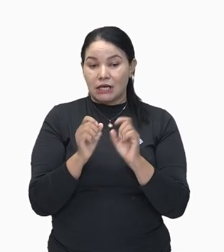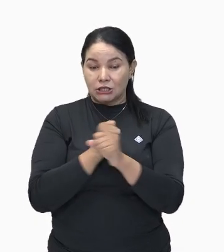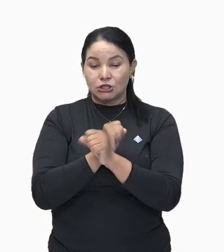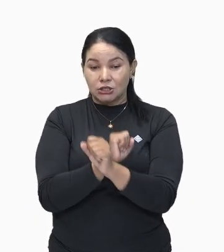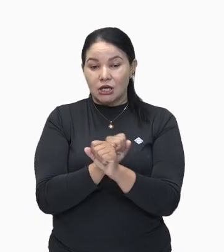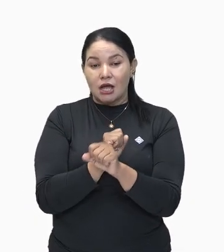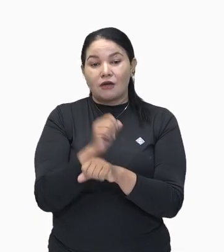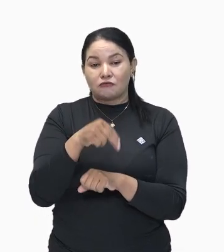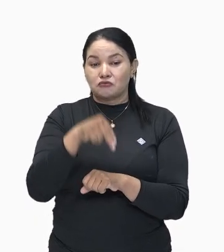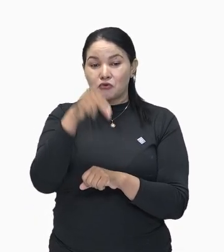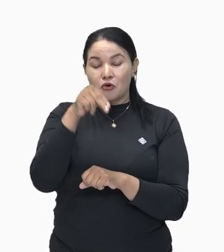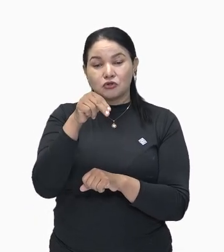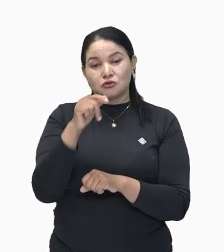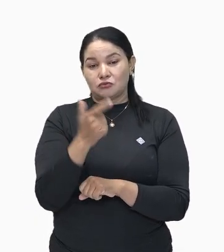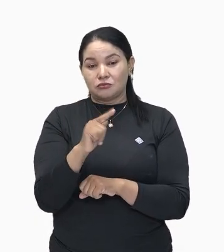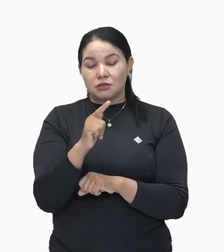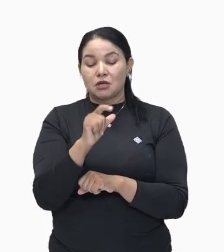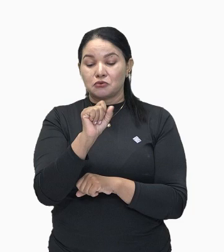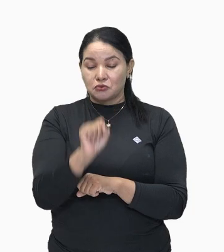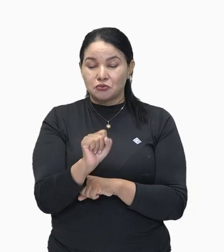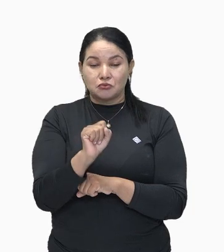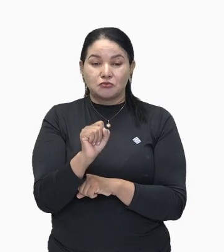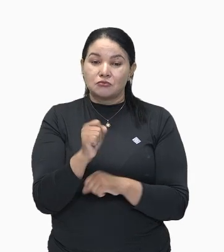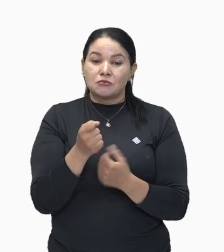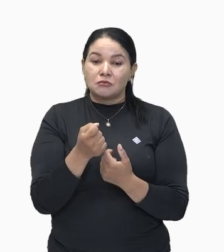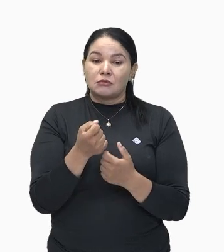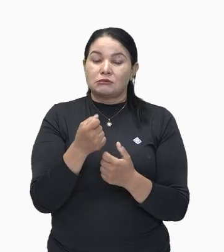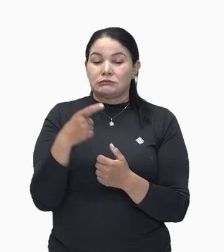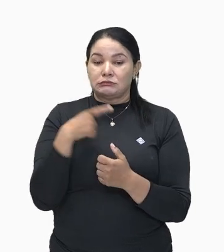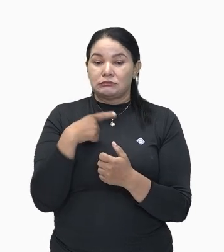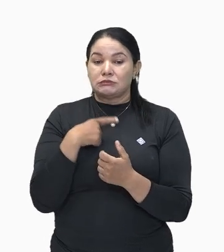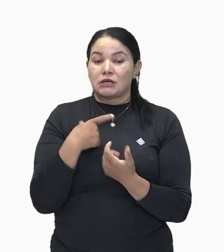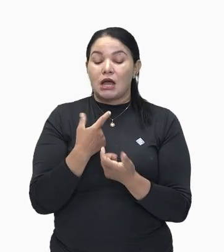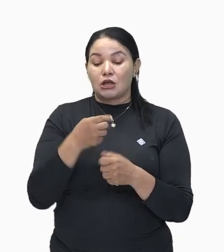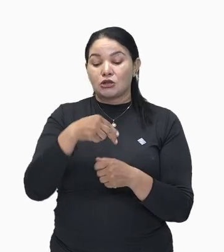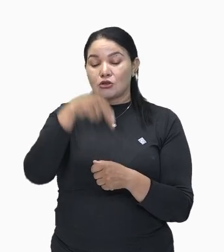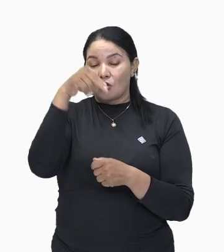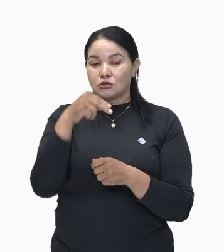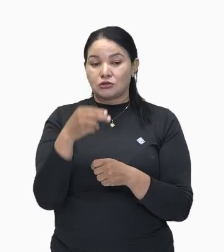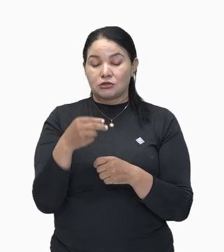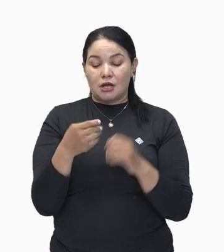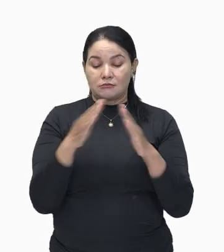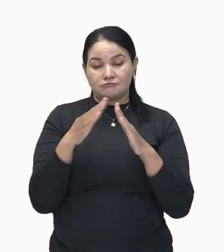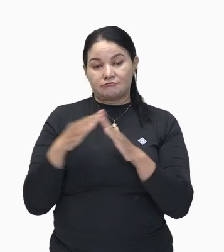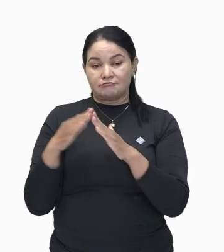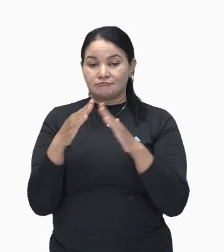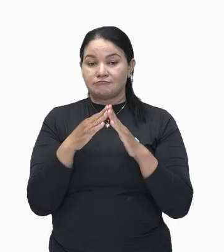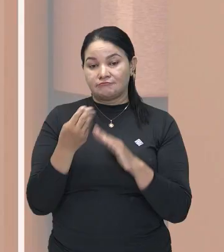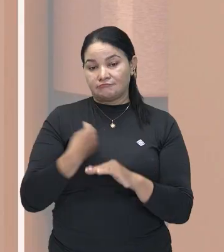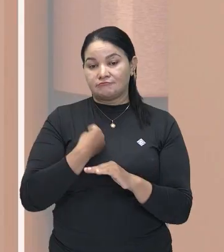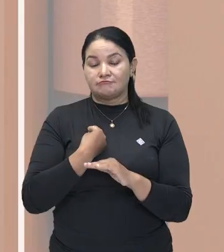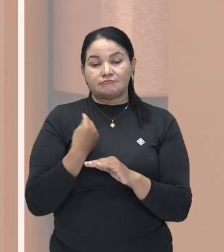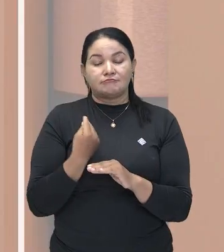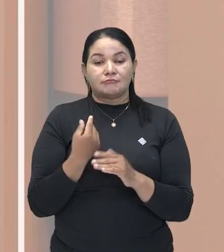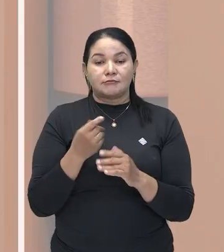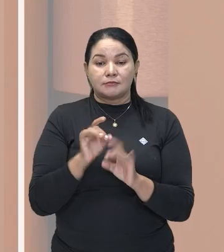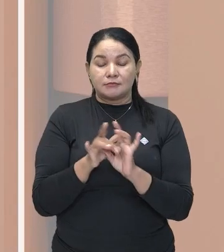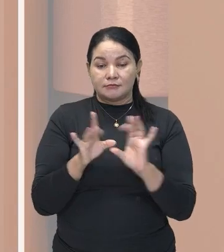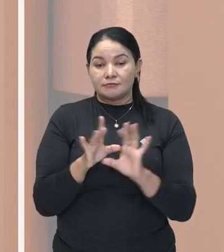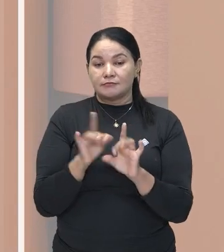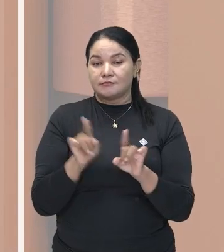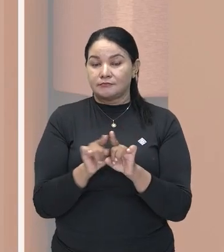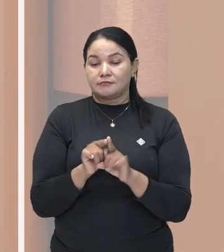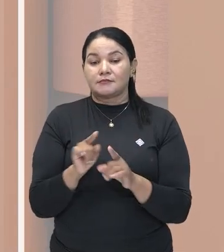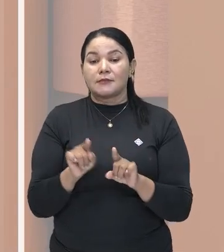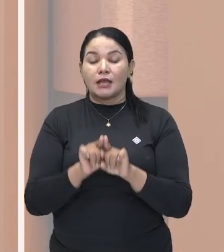norte não, já estava ligado muito à parte de realmente habitar. Então aí, após, né, a